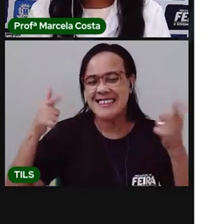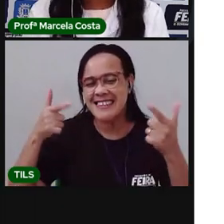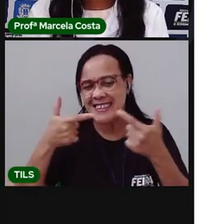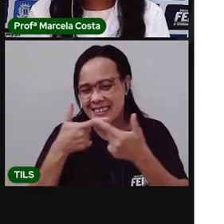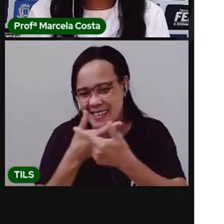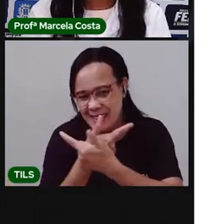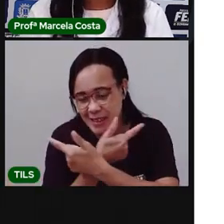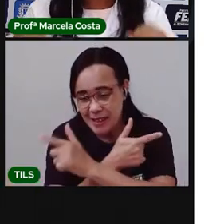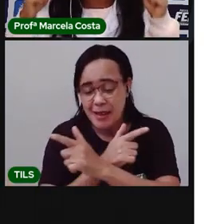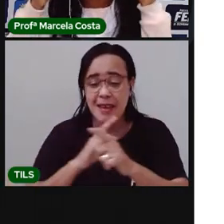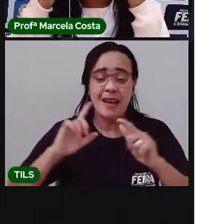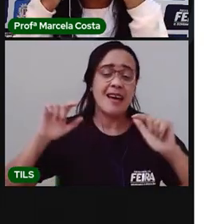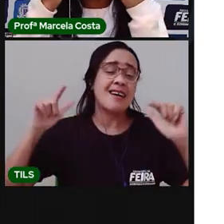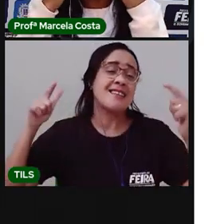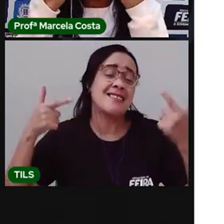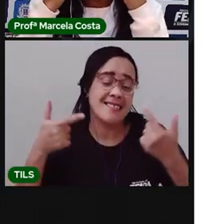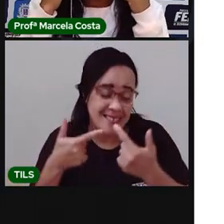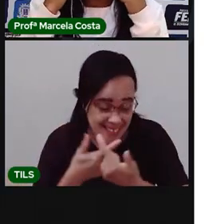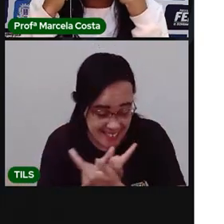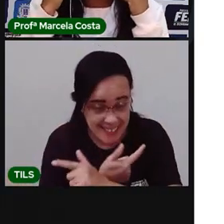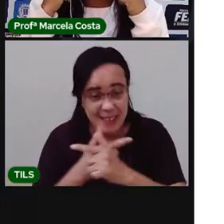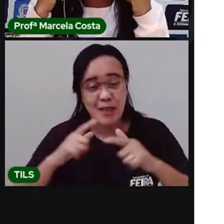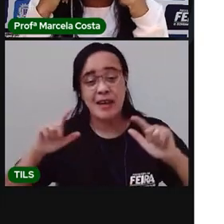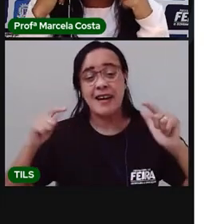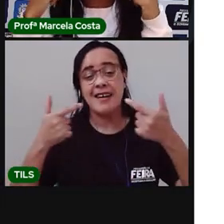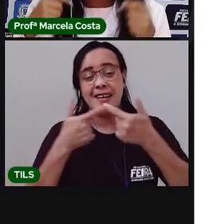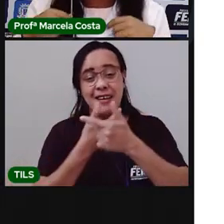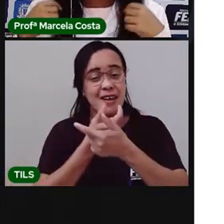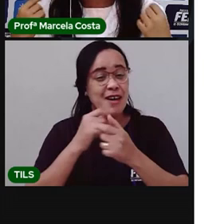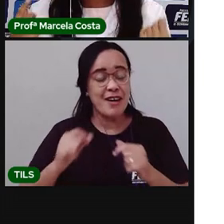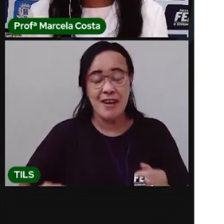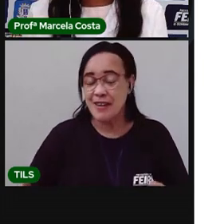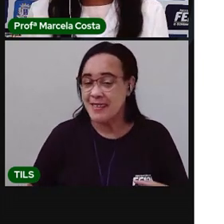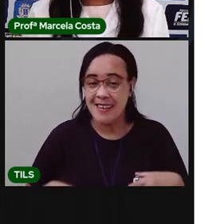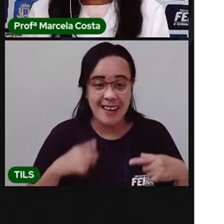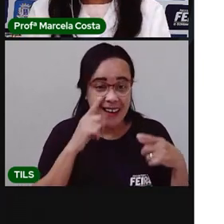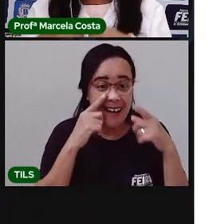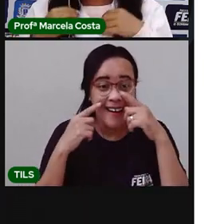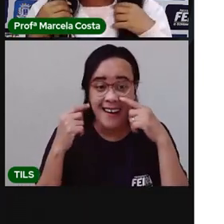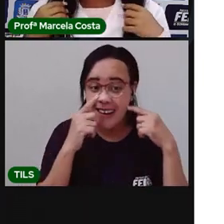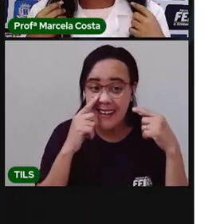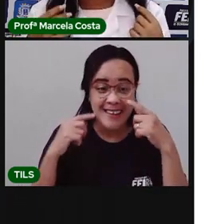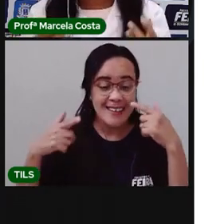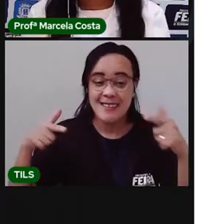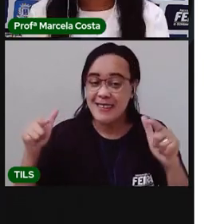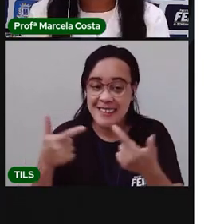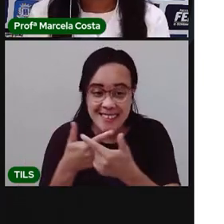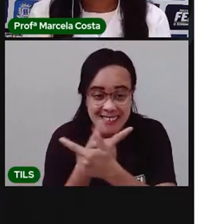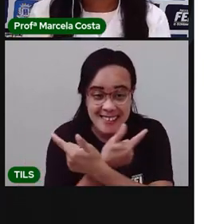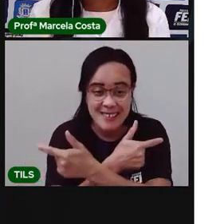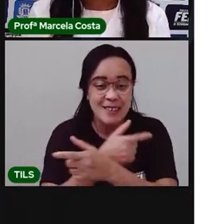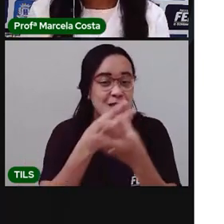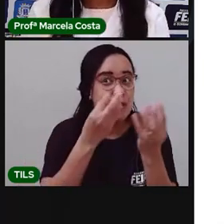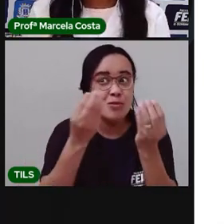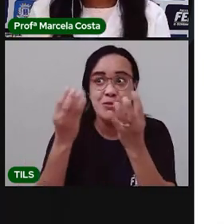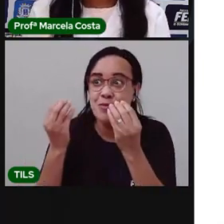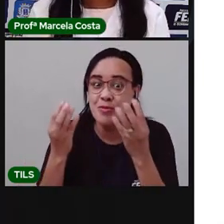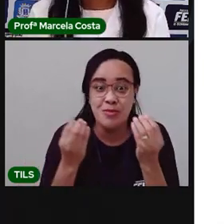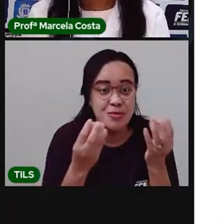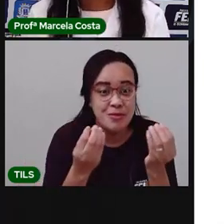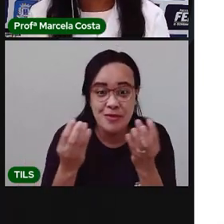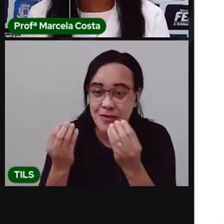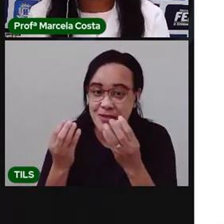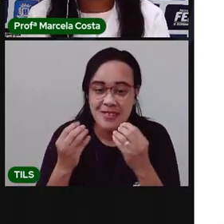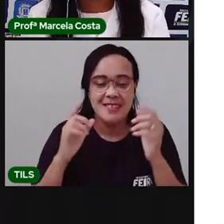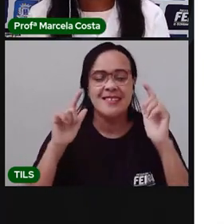Está rindo, né? Está rindo. Chega a estar saindo lágrimas de tanto rir. É uma pessoa que está rindo bastante. Quando a gente vê uma